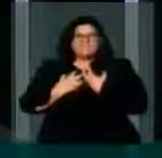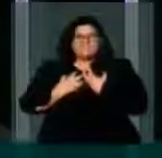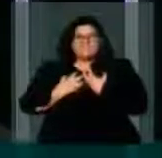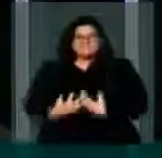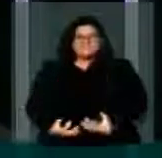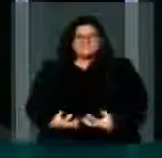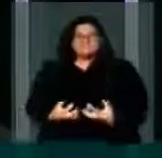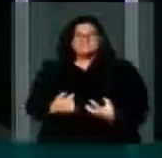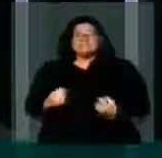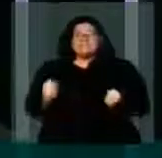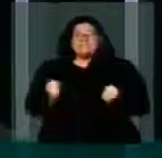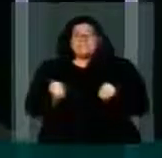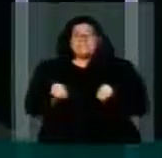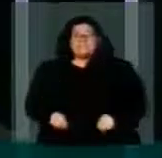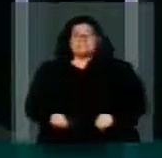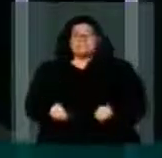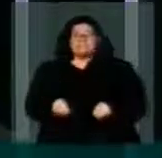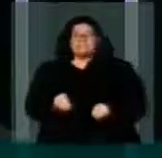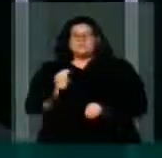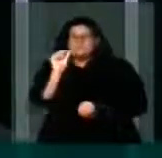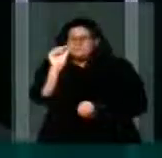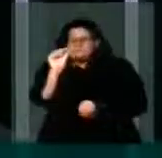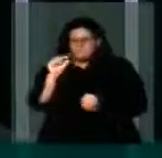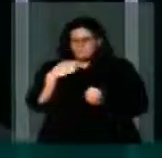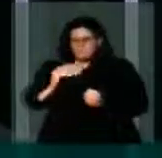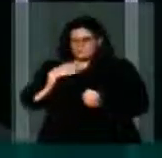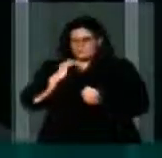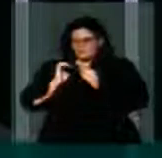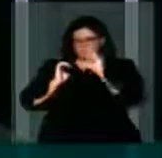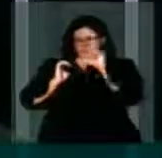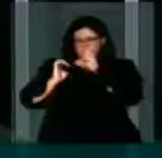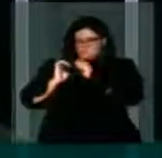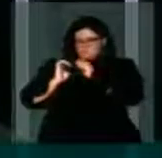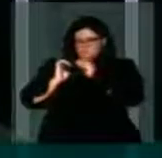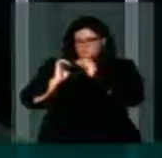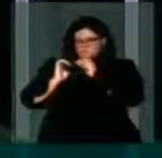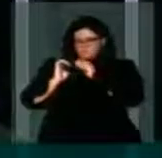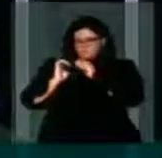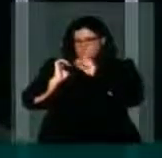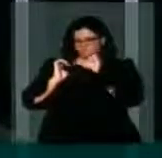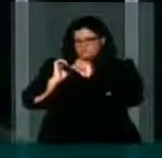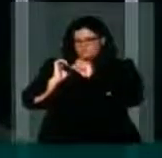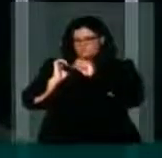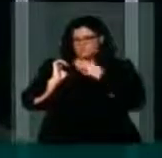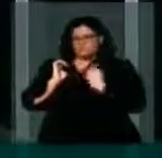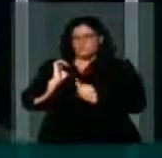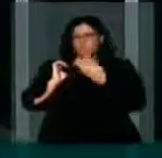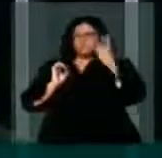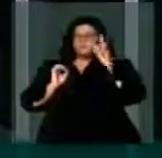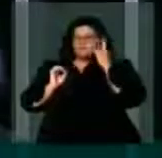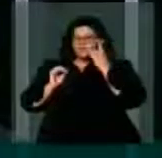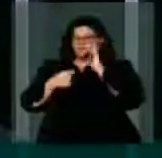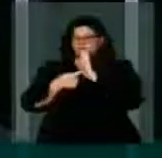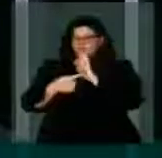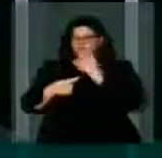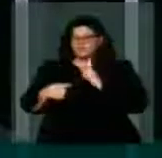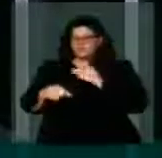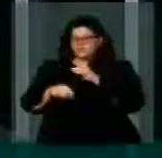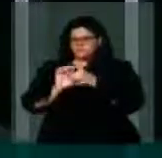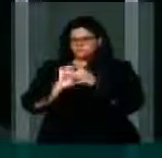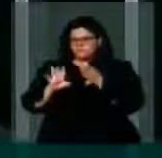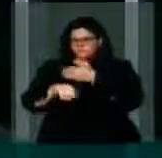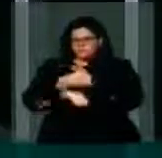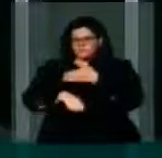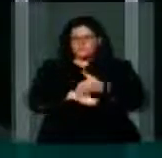desse bottom. É um pequeno bottom, é uma simbologia para nós parlamentares. Mas quando eu coloquei